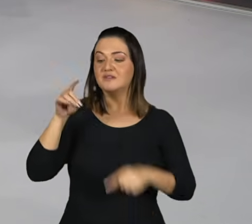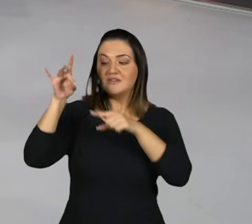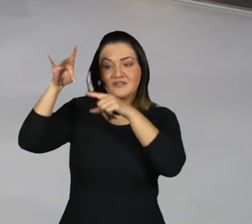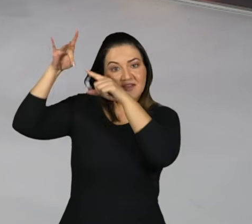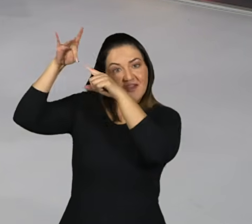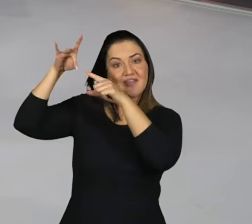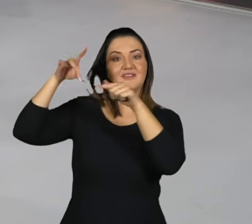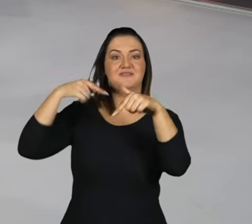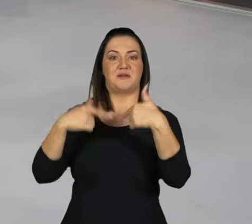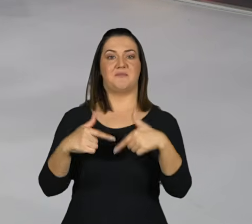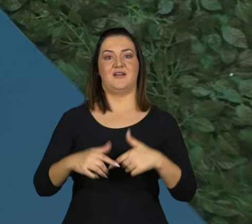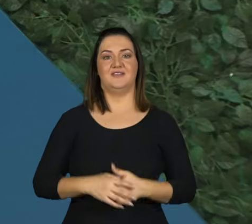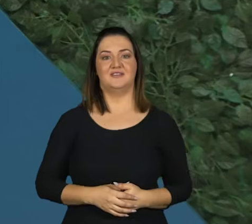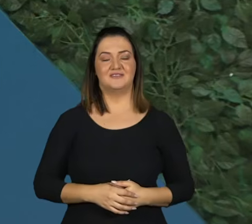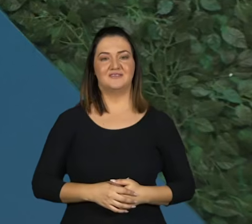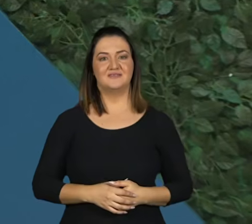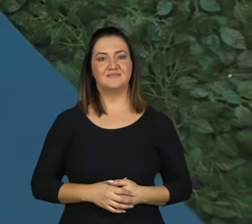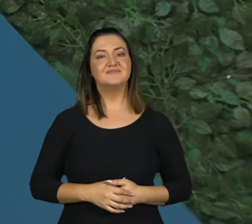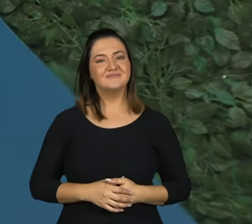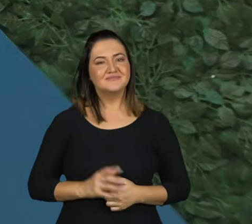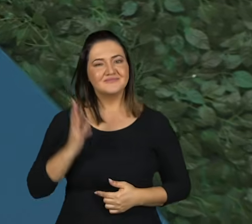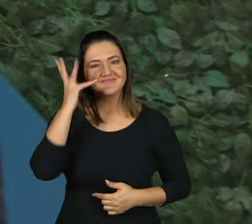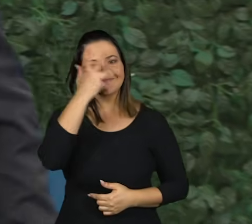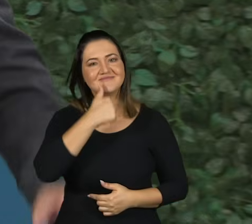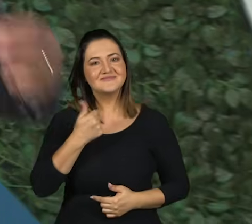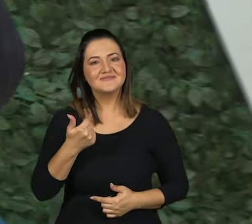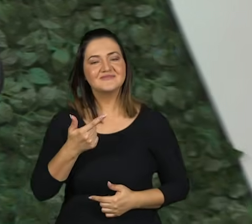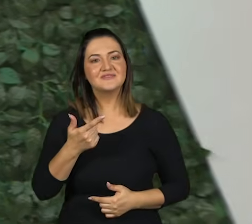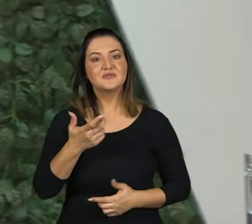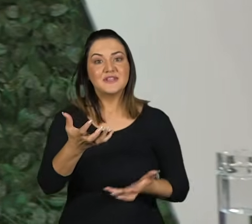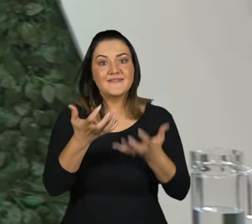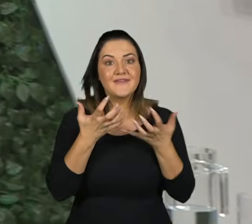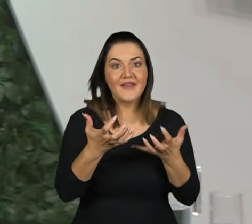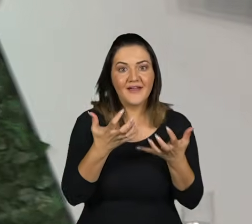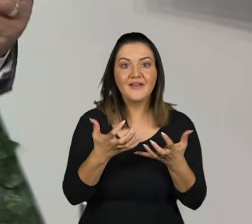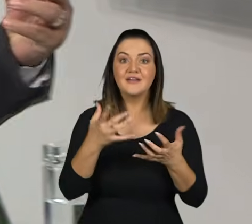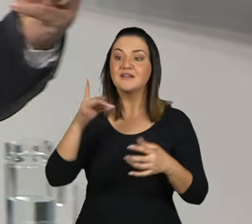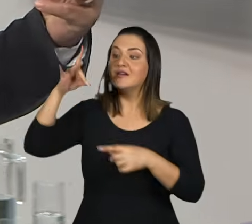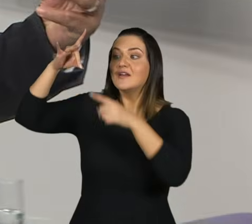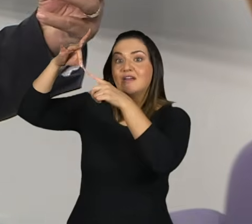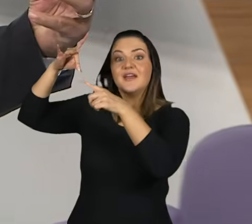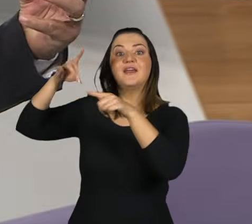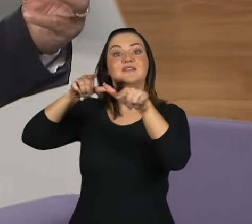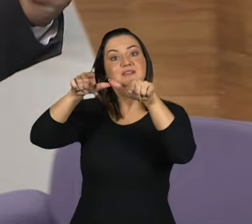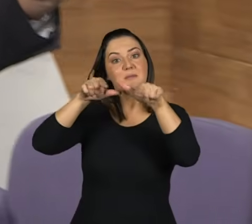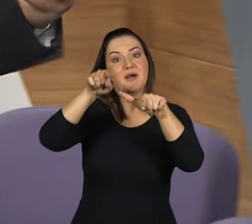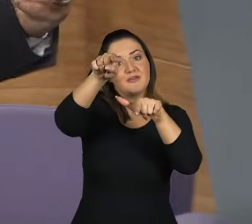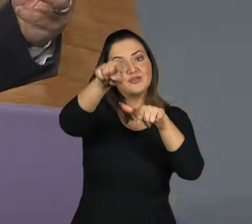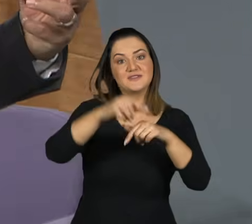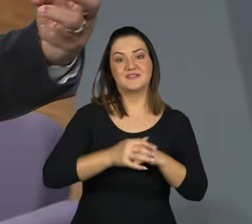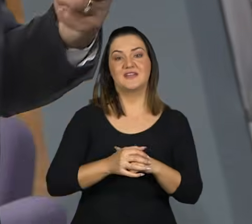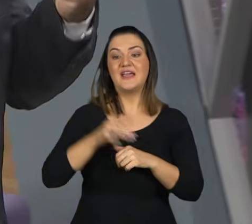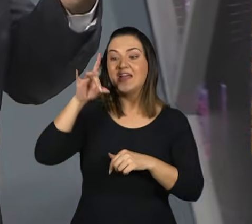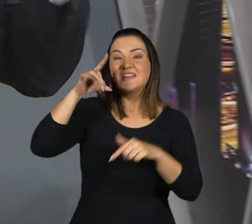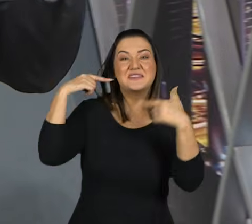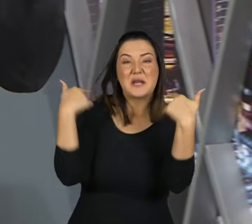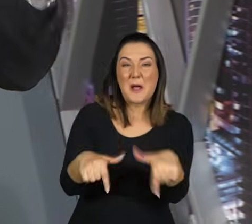coração. Não é lindo tudo isso? Não é maravilhoso tudo isso? Saber que o Espírito Santo é quem